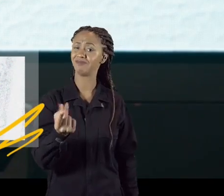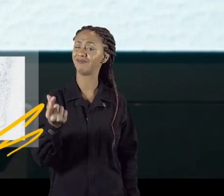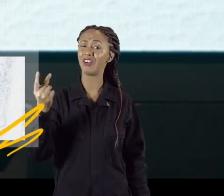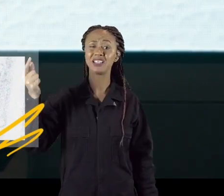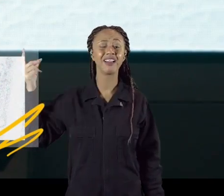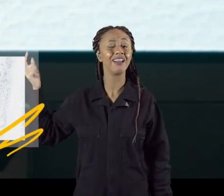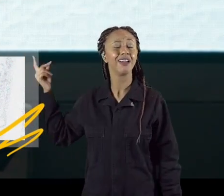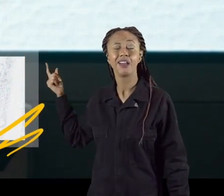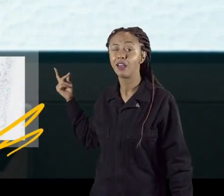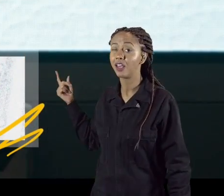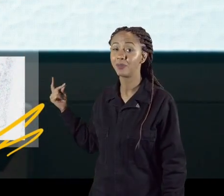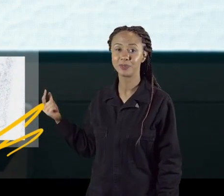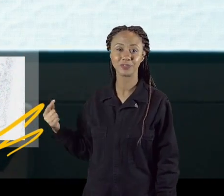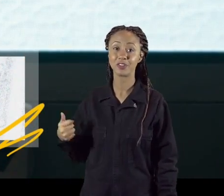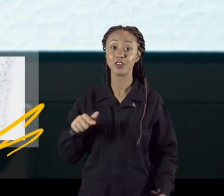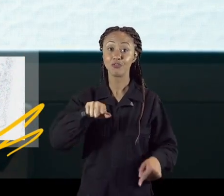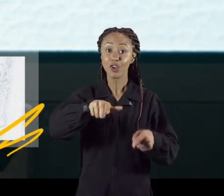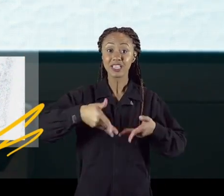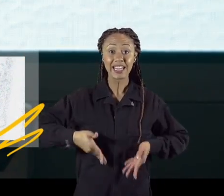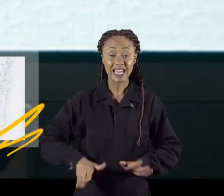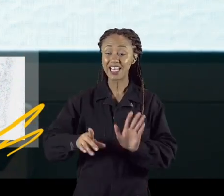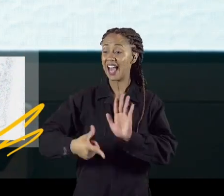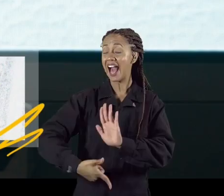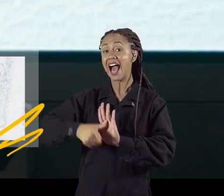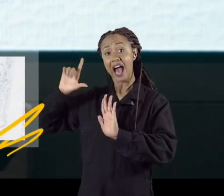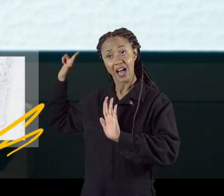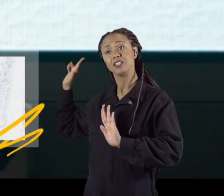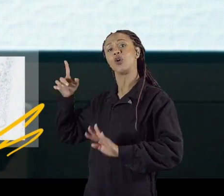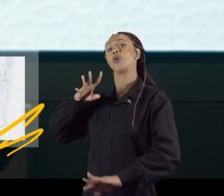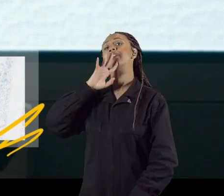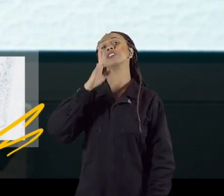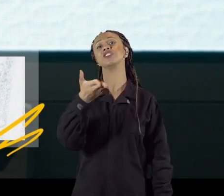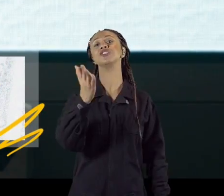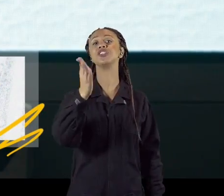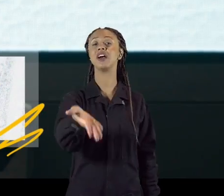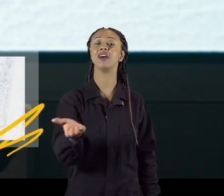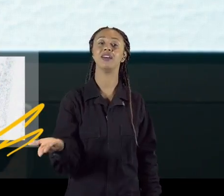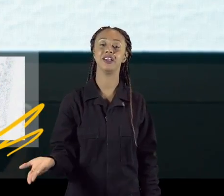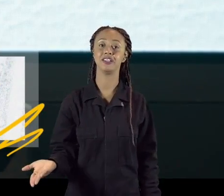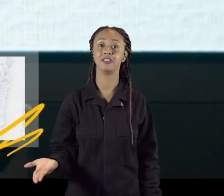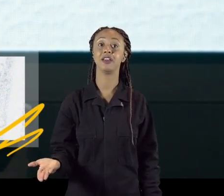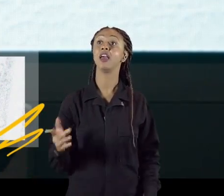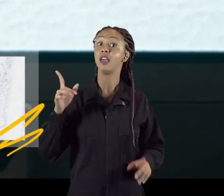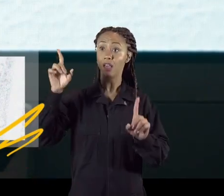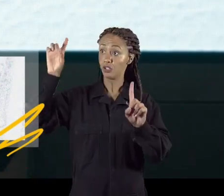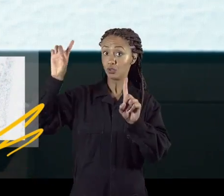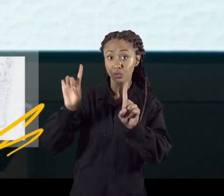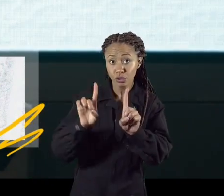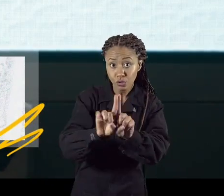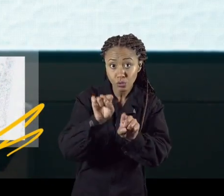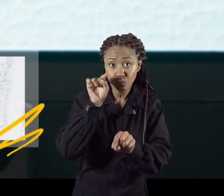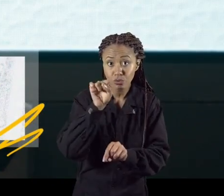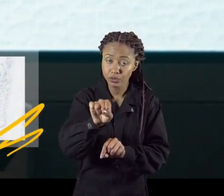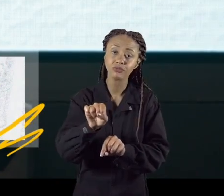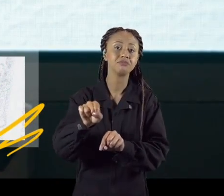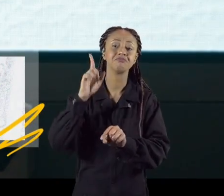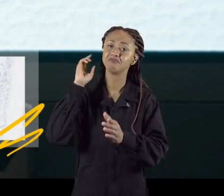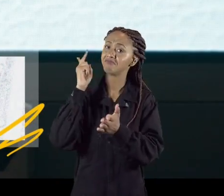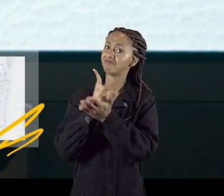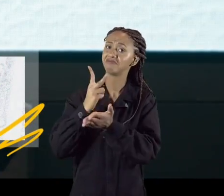e ele está com você no presente é estar até o fim a